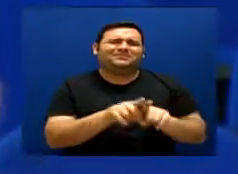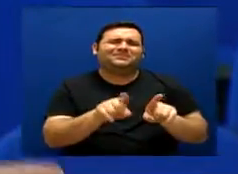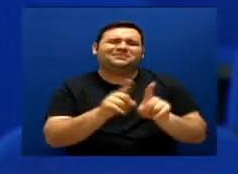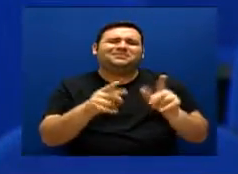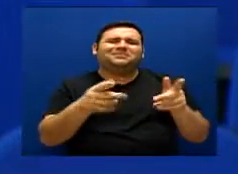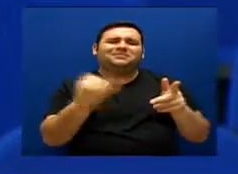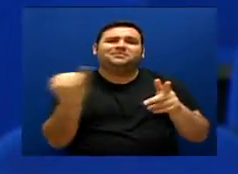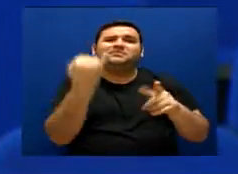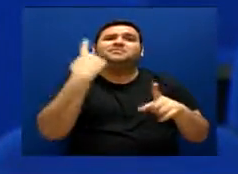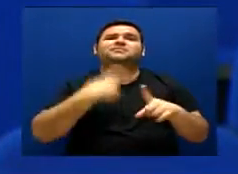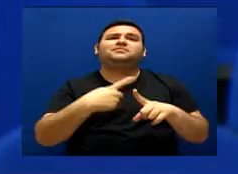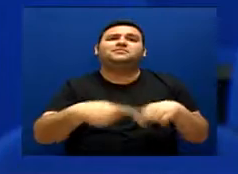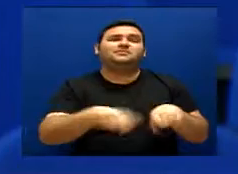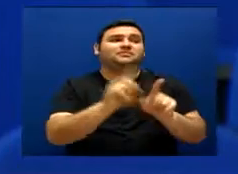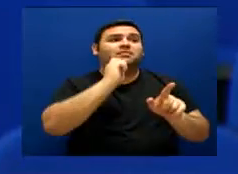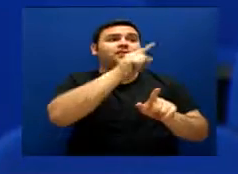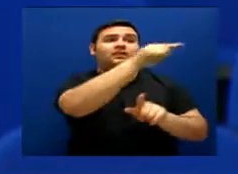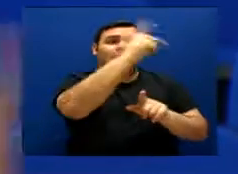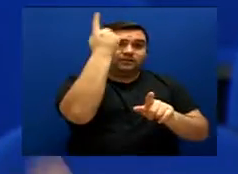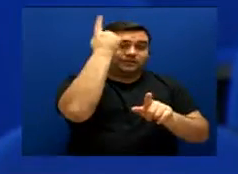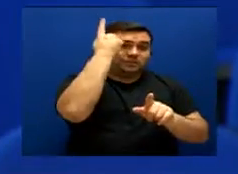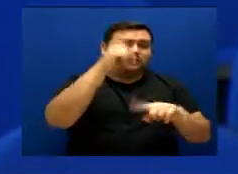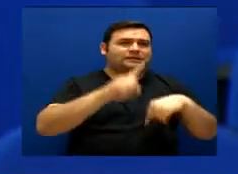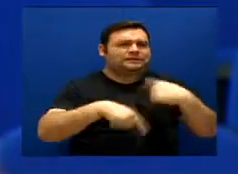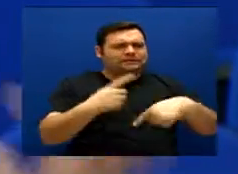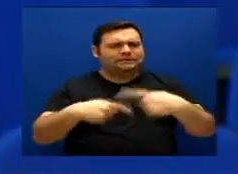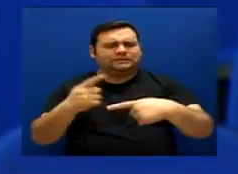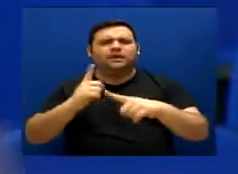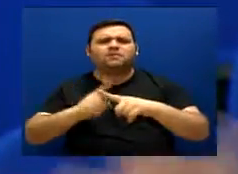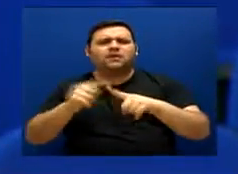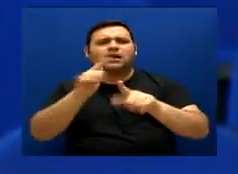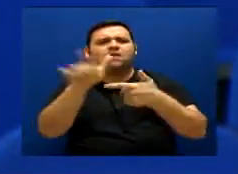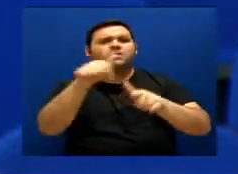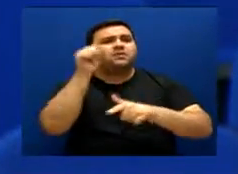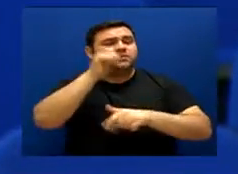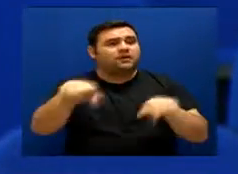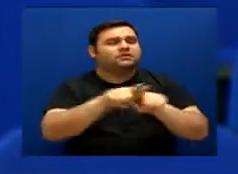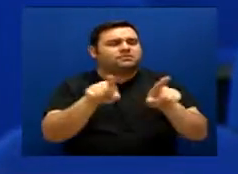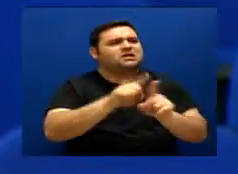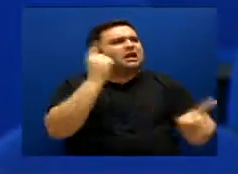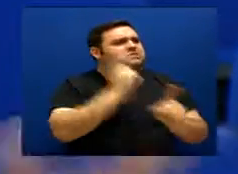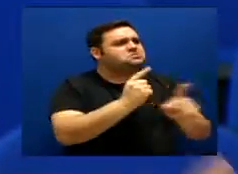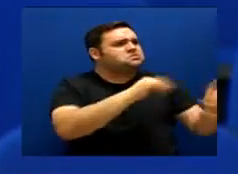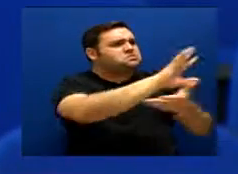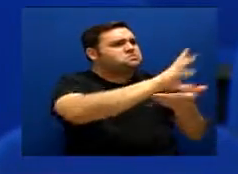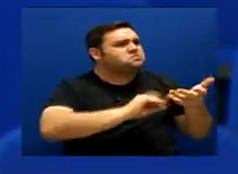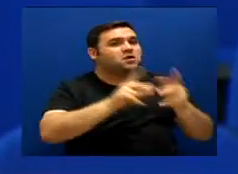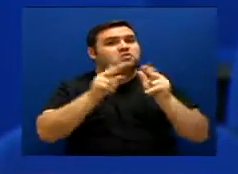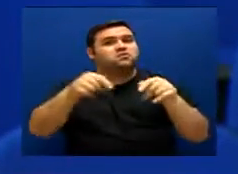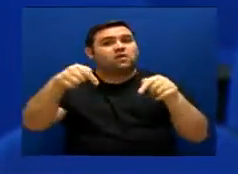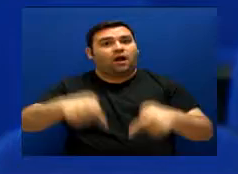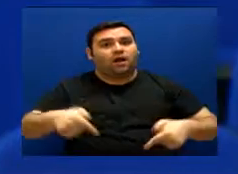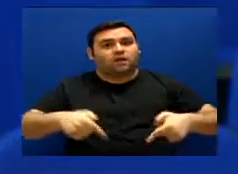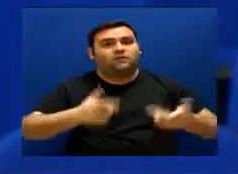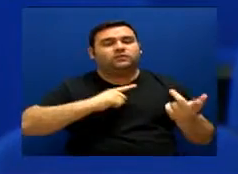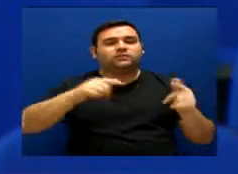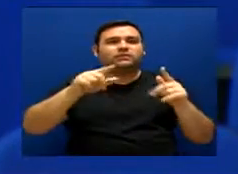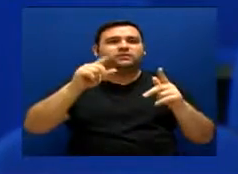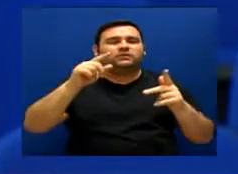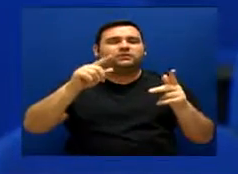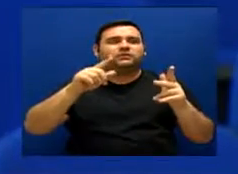importante porque ocorreu a denúncia em São Paulo, e daí foi elemento para que outras mulheres também o façam, né? Como foi feito agora, que